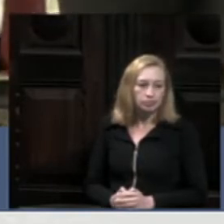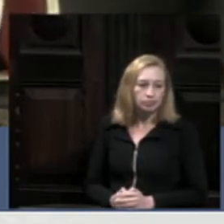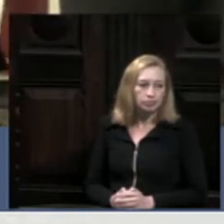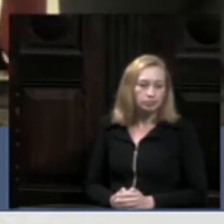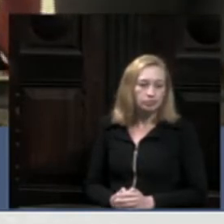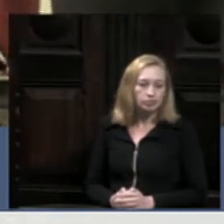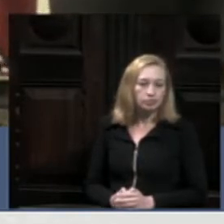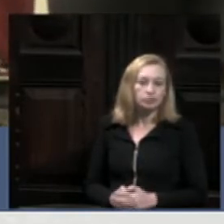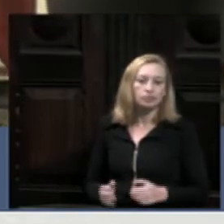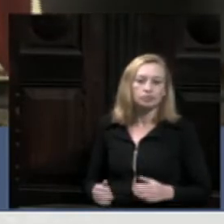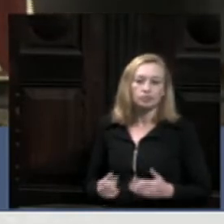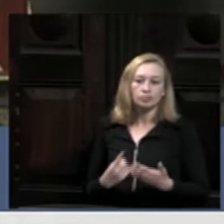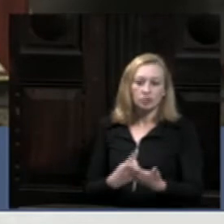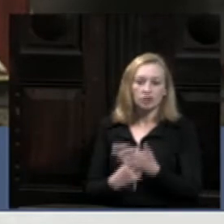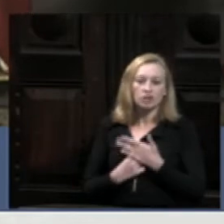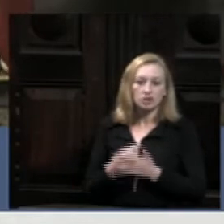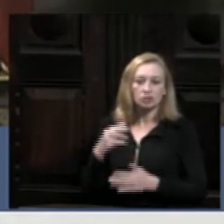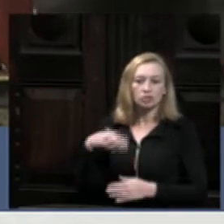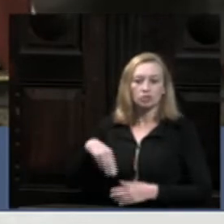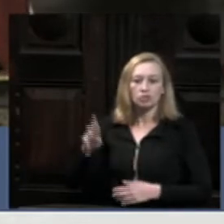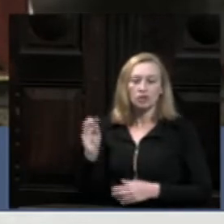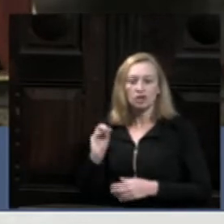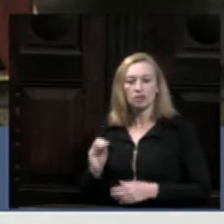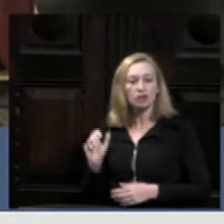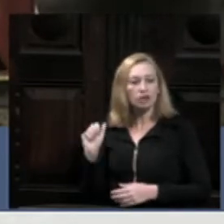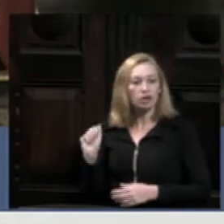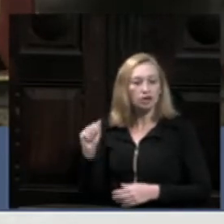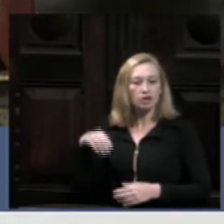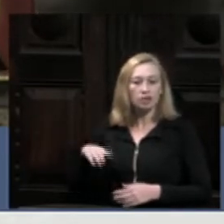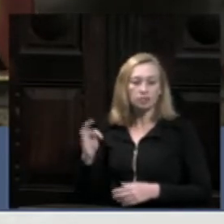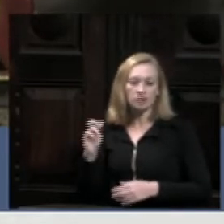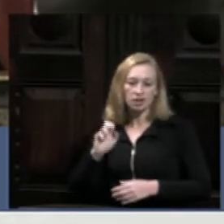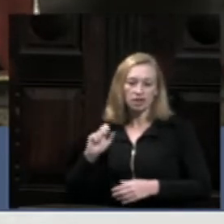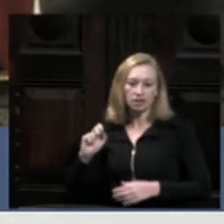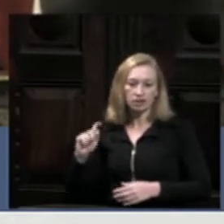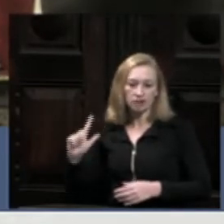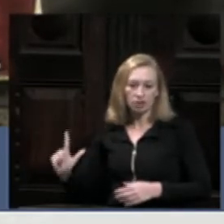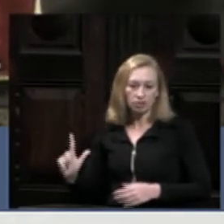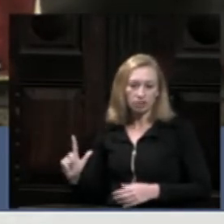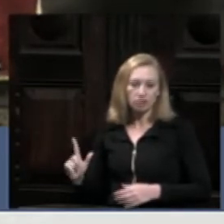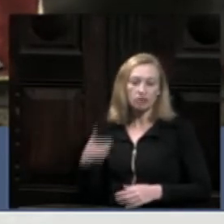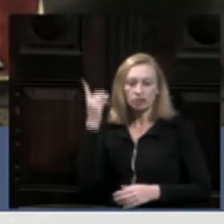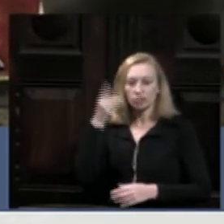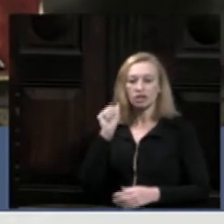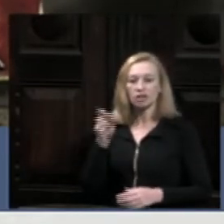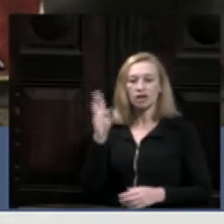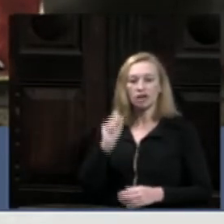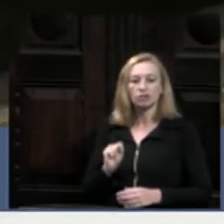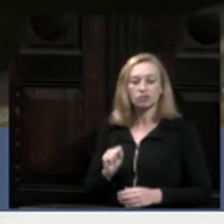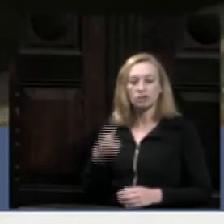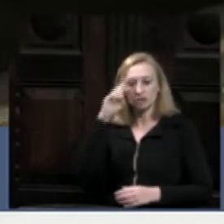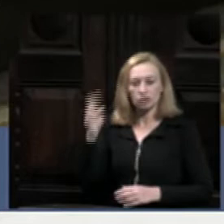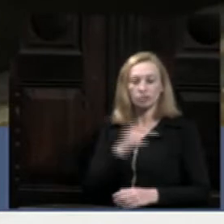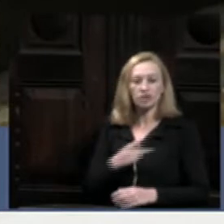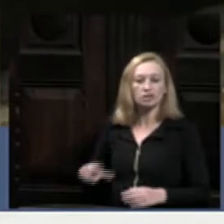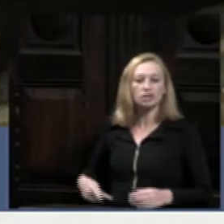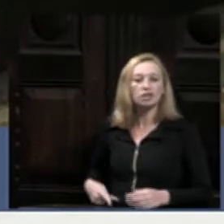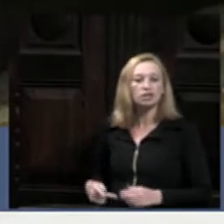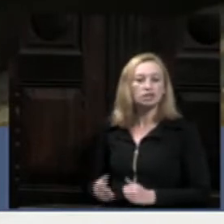Defesa do Meio Ambiente, deputado Carlos Mink. Senhor presidente,